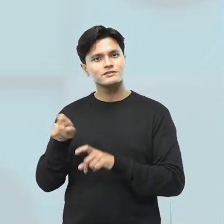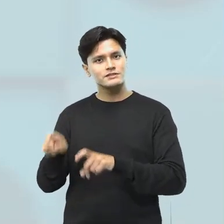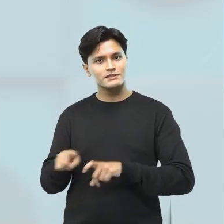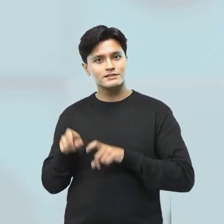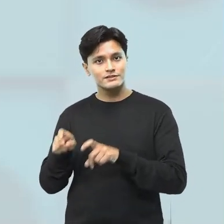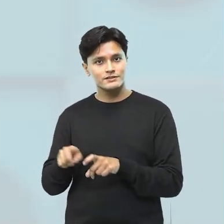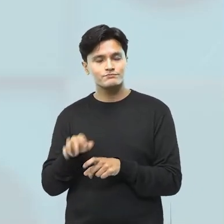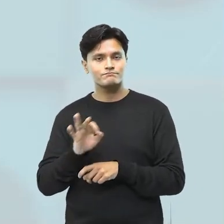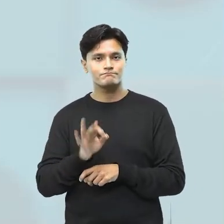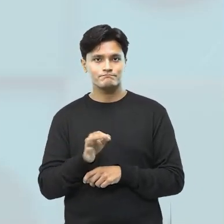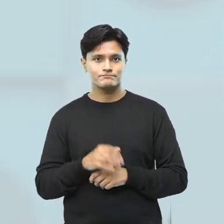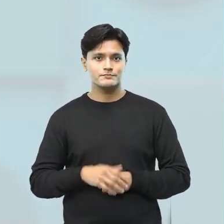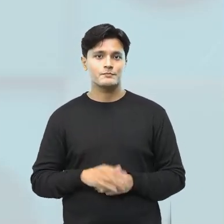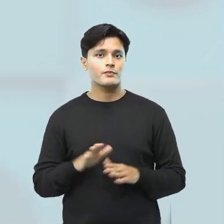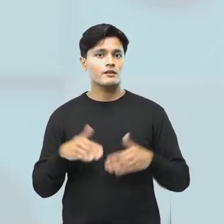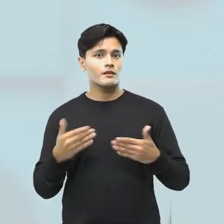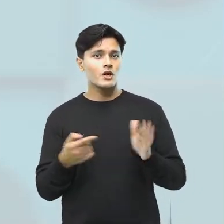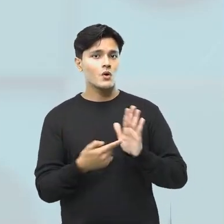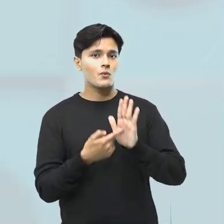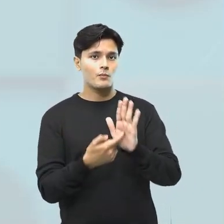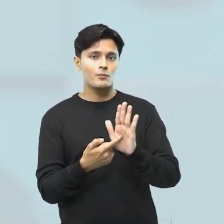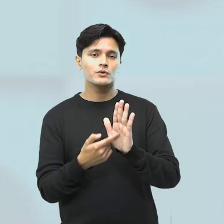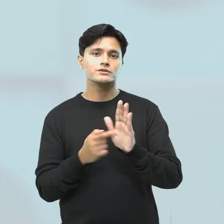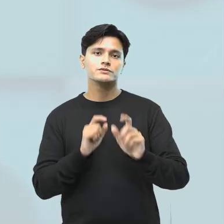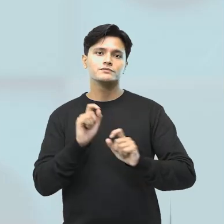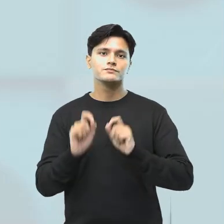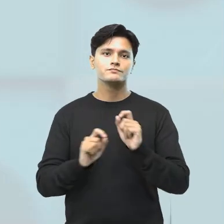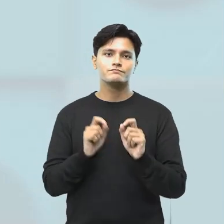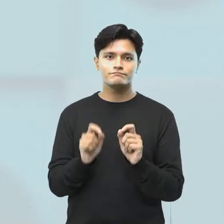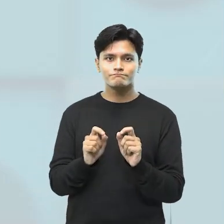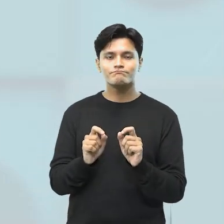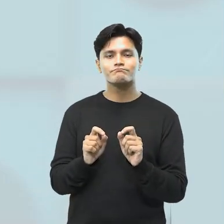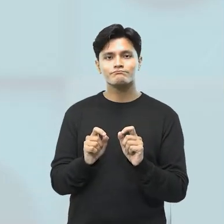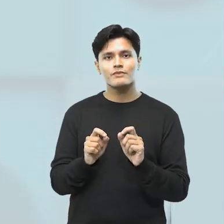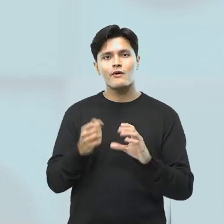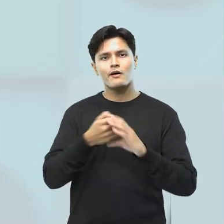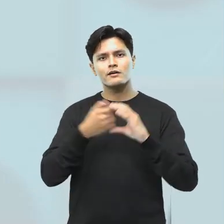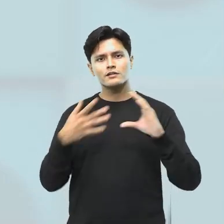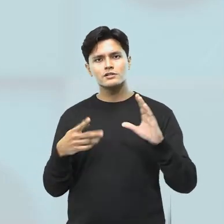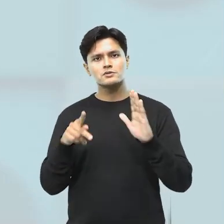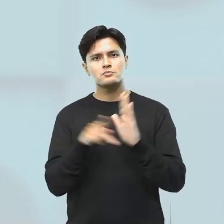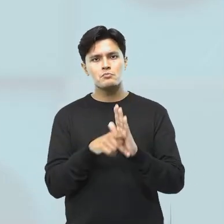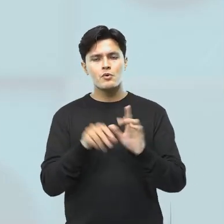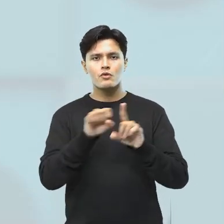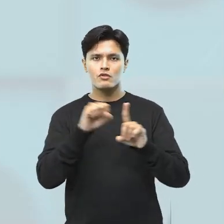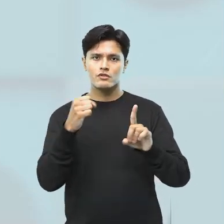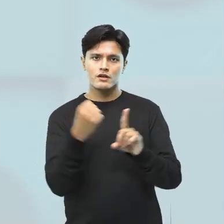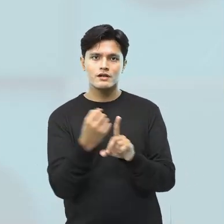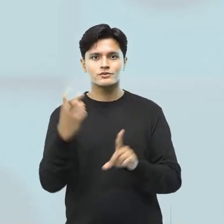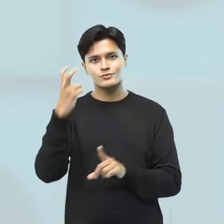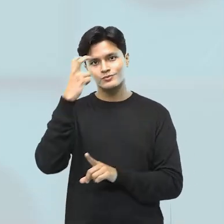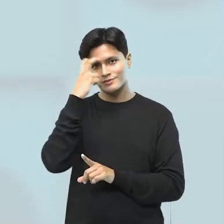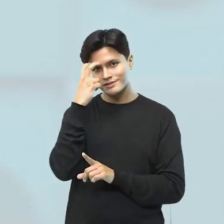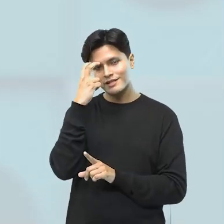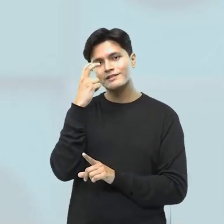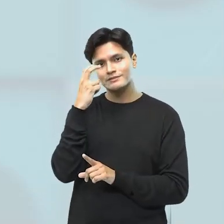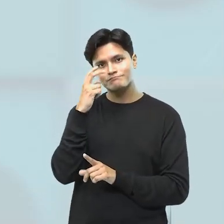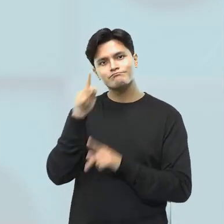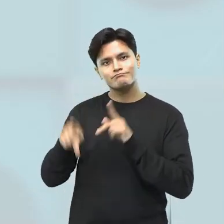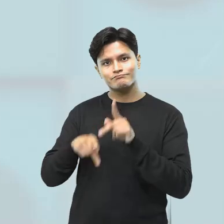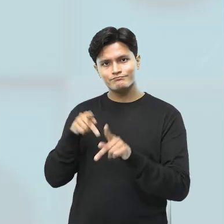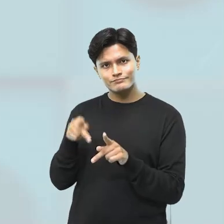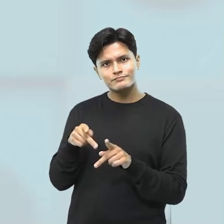certo? E aí, isso mostra muito as questões sociais e culturais de vida pelo povo. Tá vendo como eles